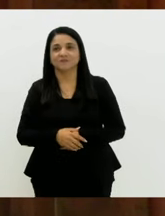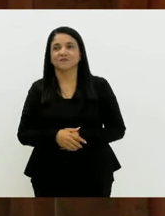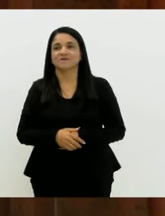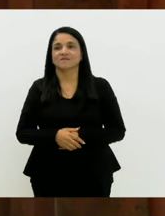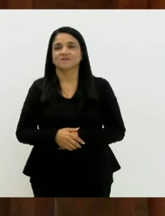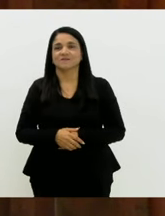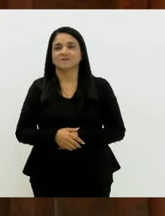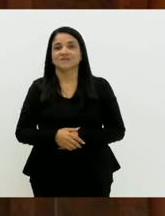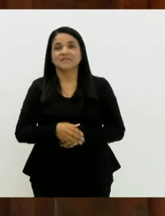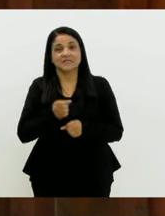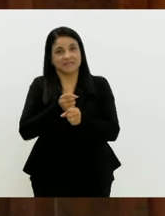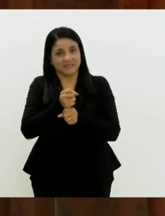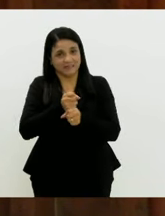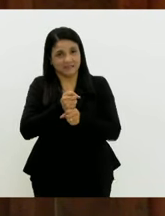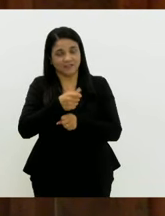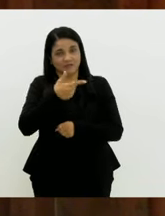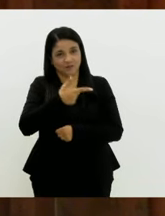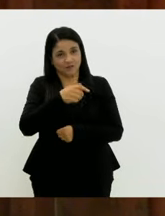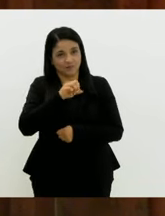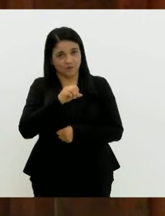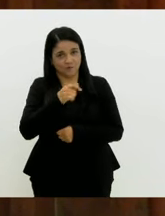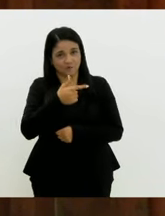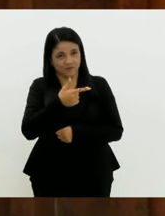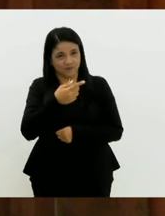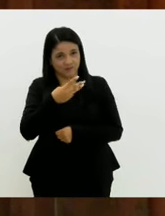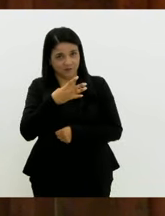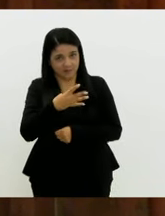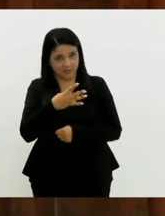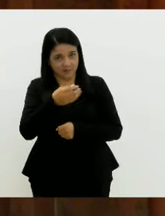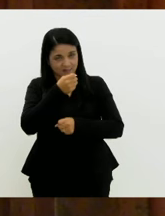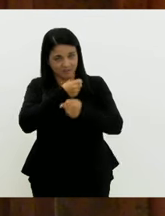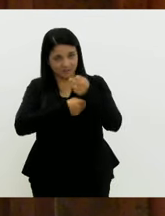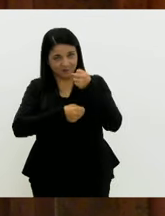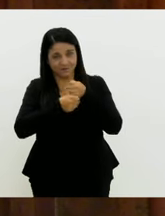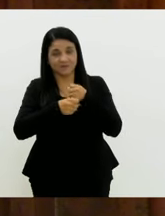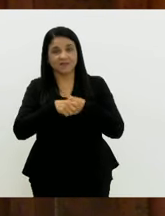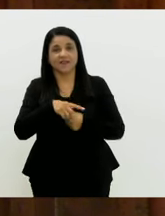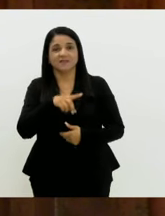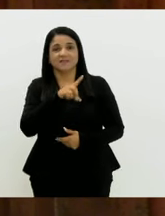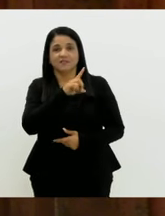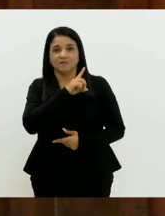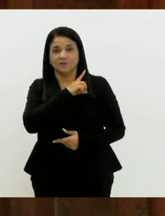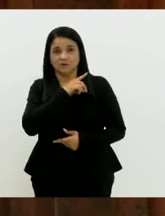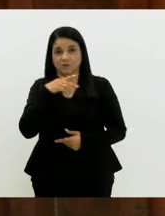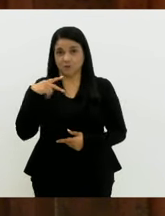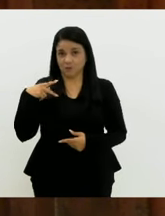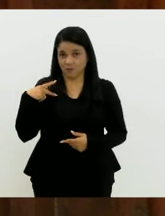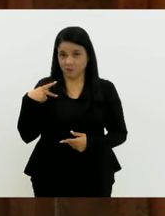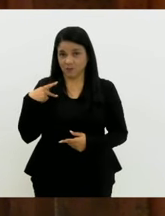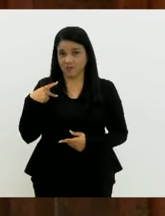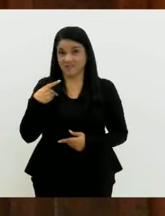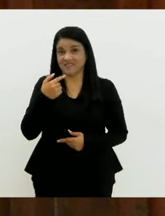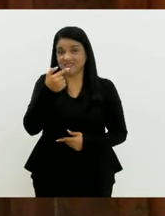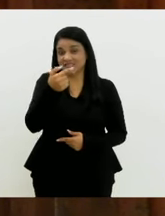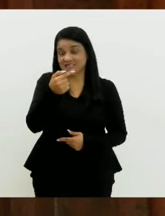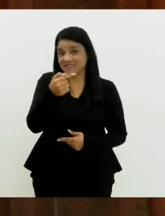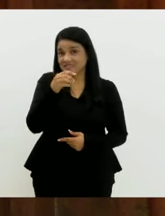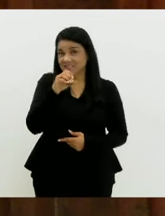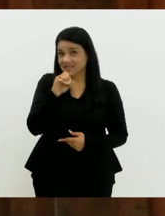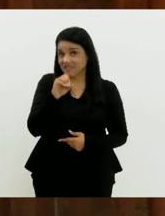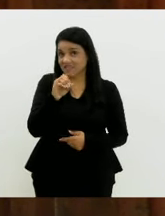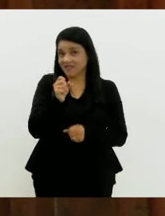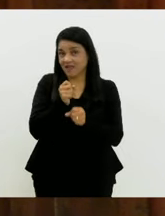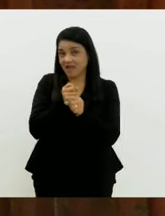Esse ano de 2023, presidente, a Defensoria comemorará 70 anos de existência.